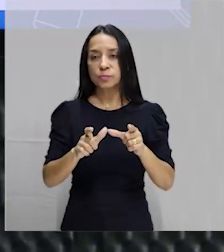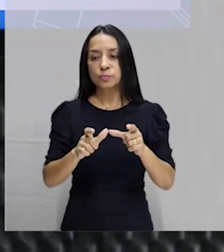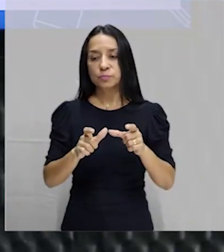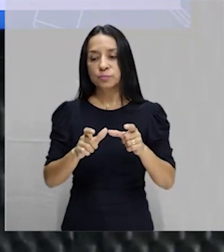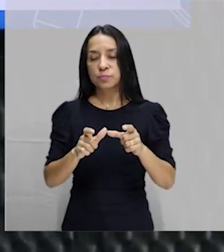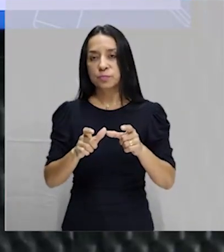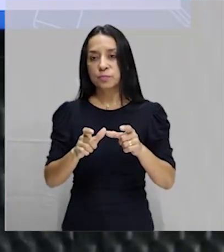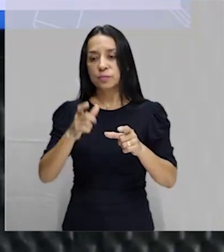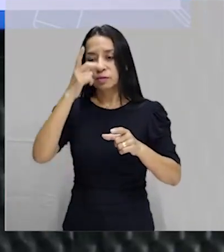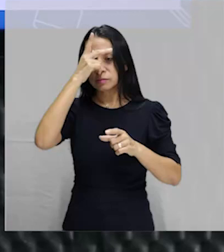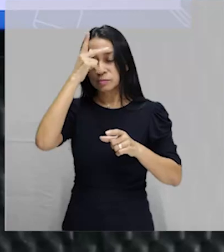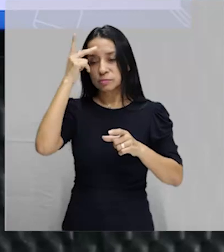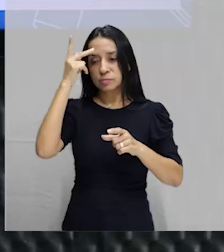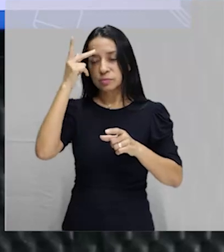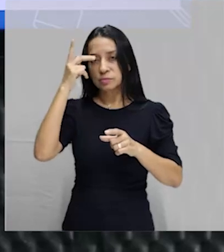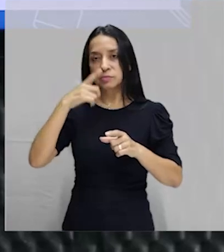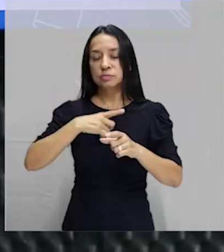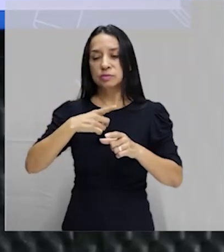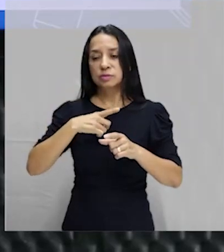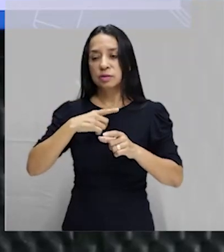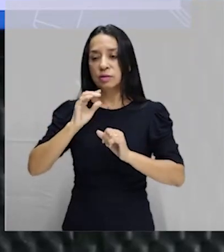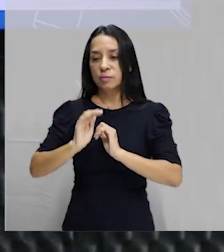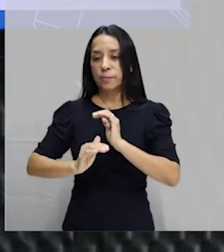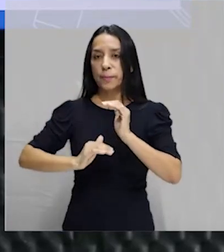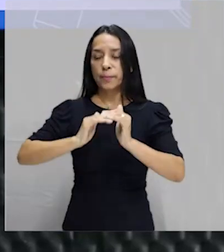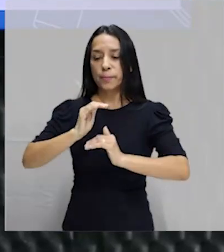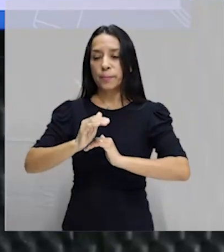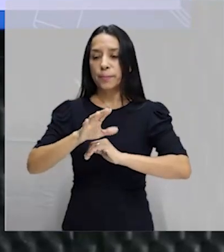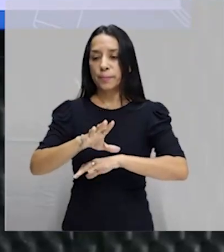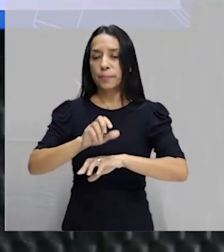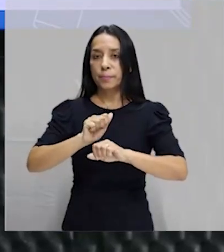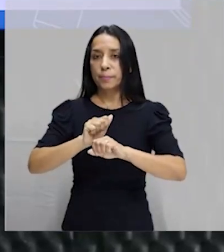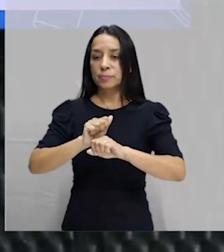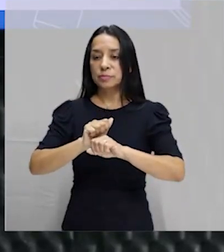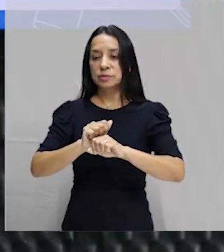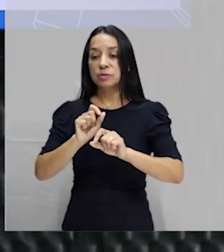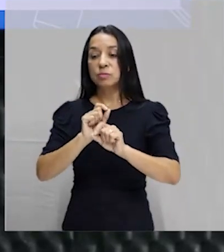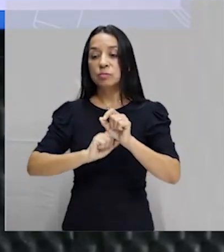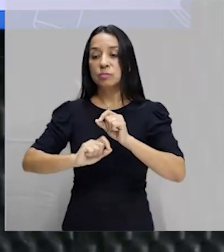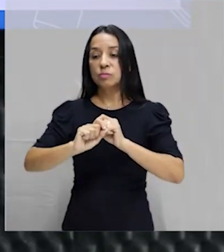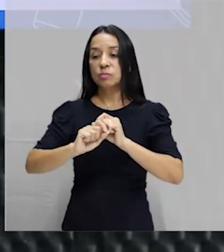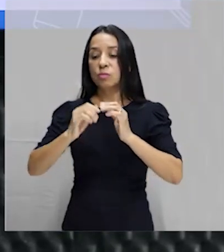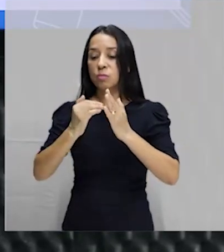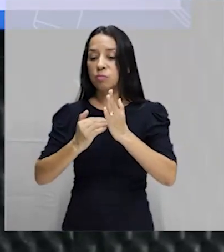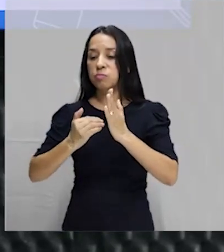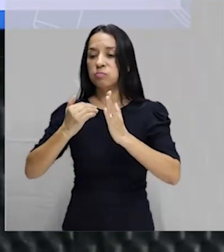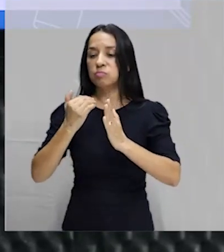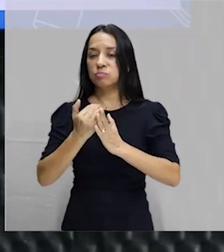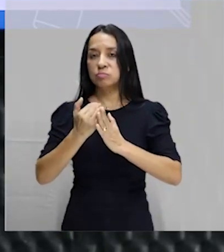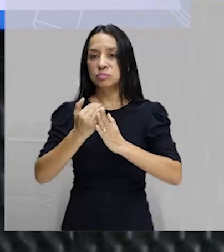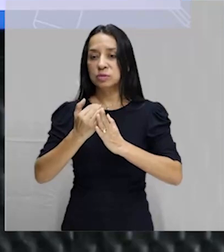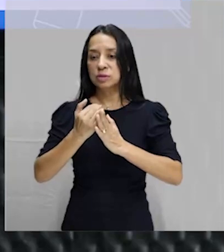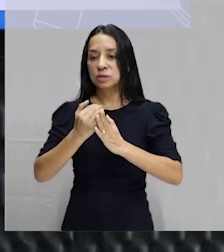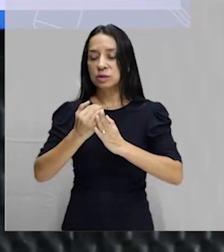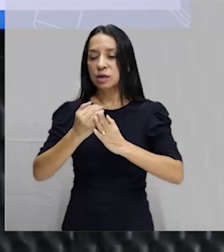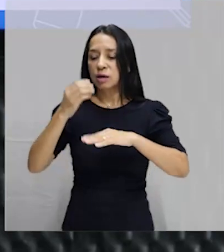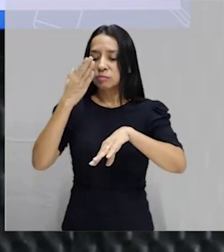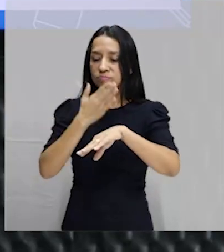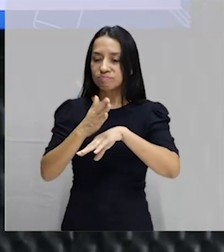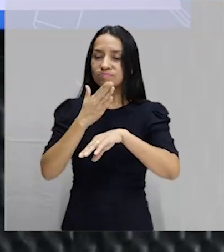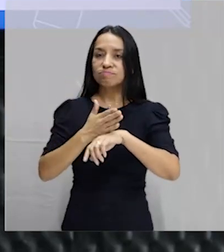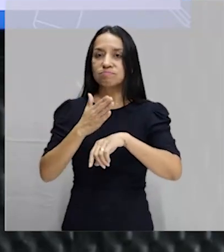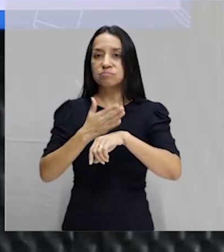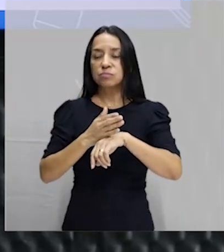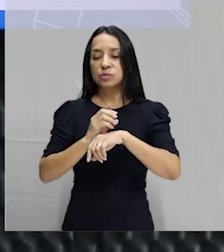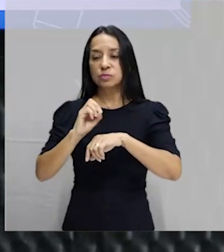o espartano ele vai ter um processo de formação com hierarquia, com disciplina, com treinamento,